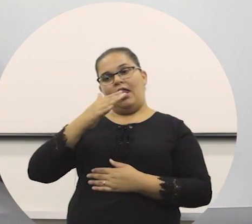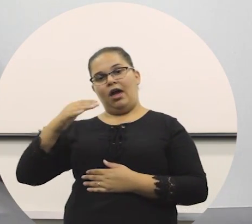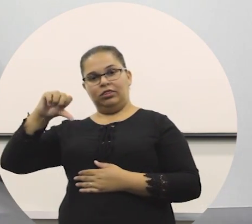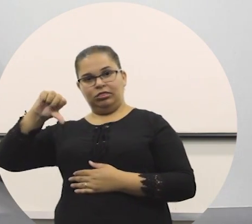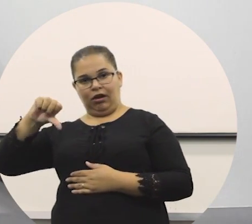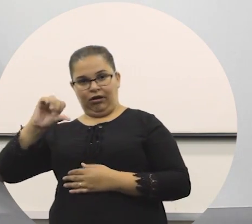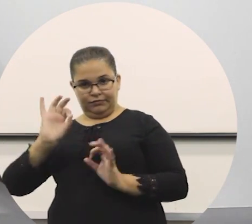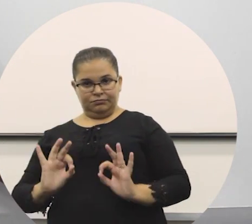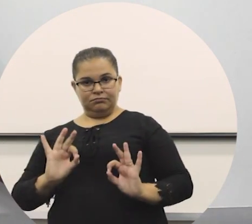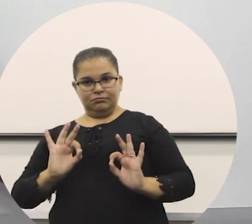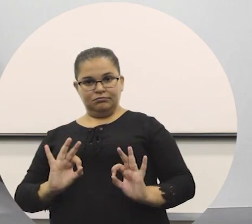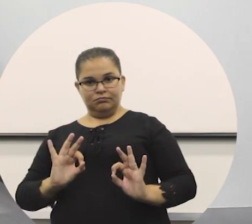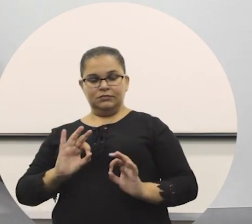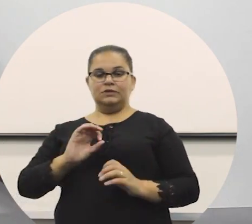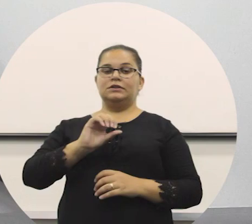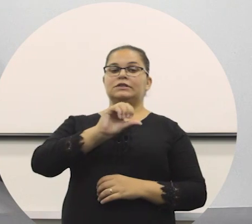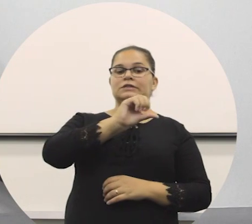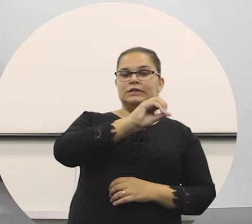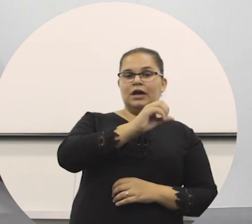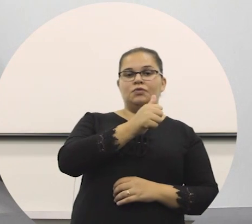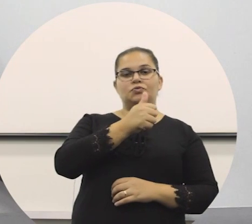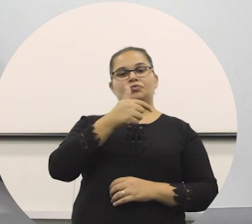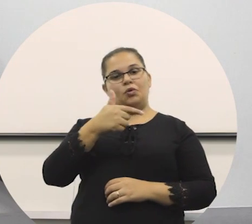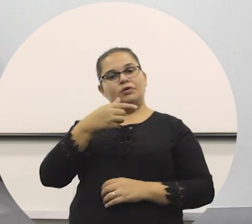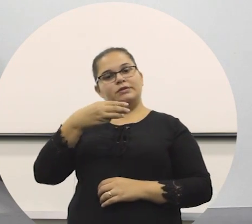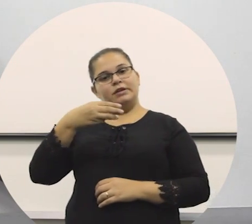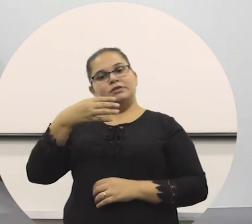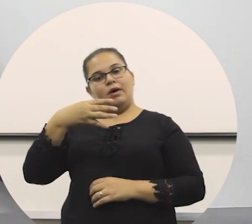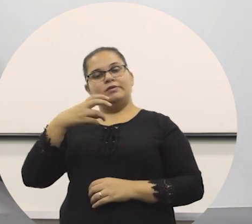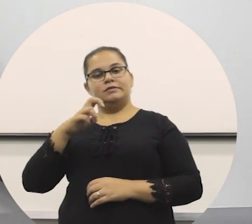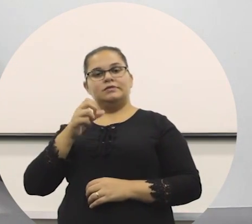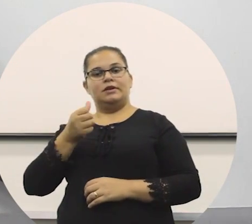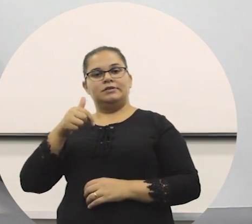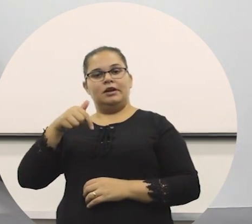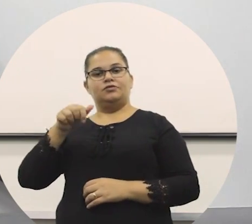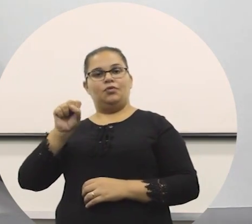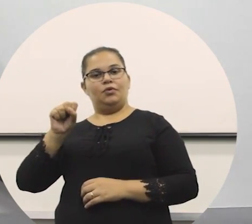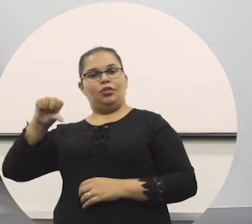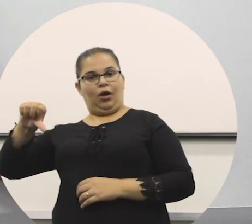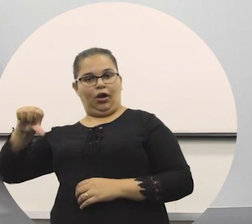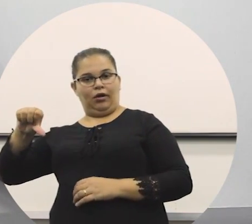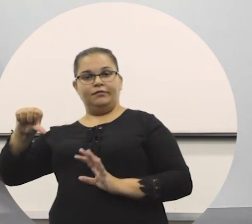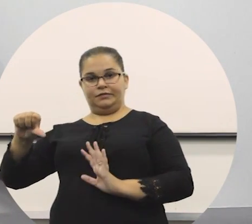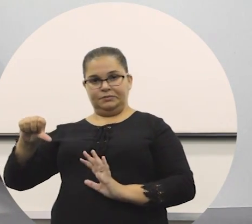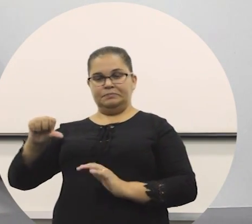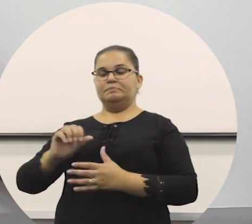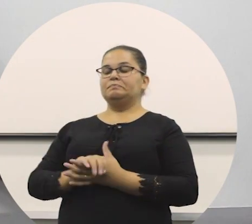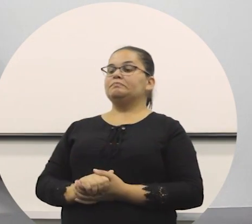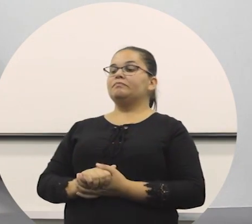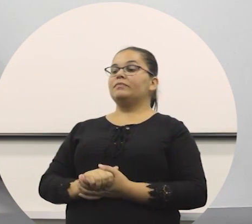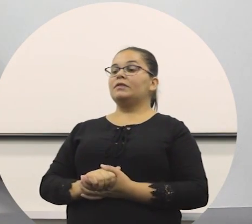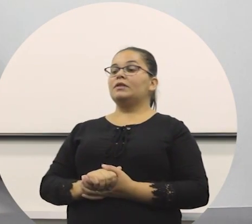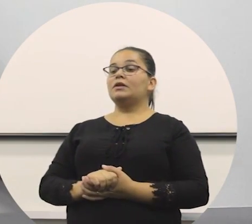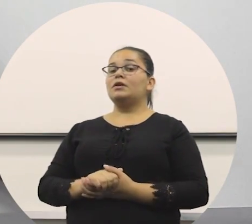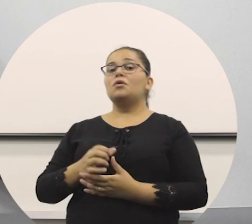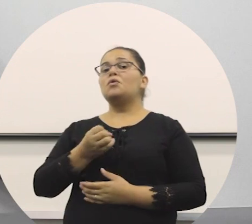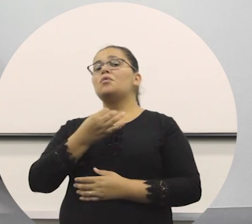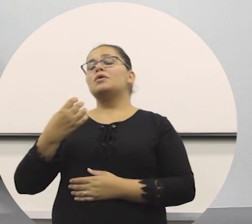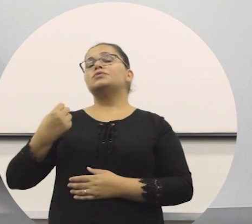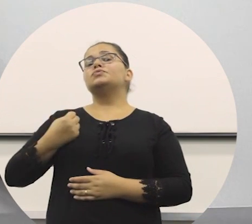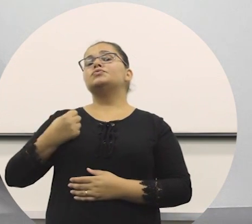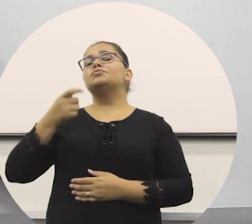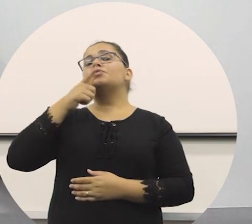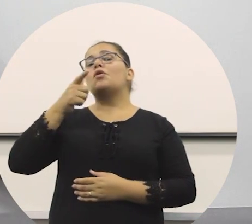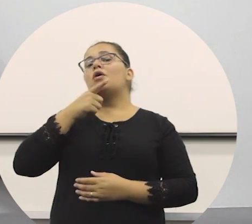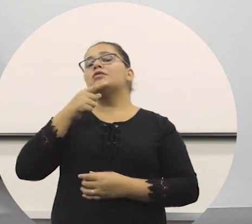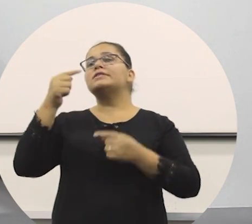certo? 0, 1, 2, 3, 4, 5, 6, 7, 8 e 9. Quantos números nós conseguimos